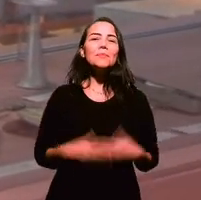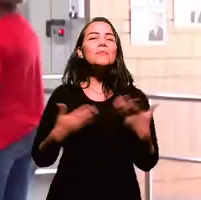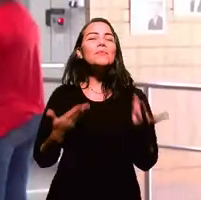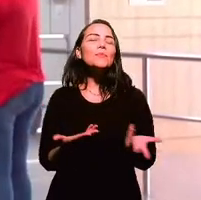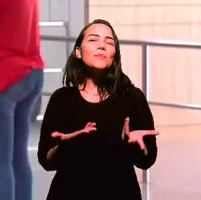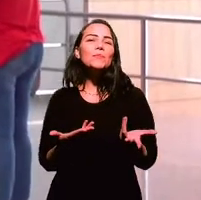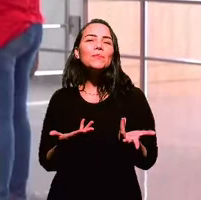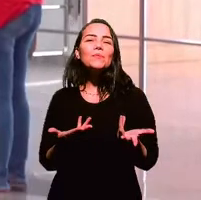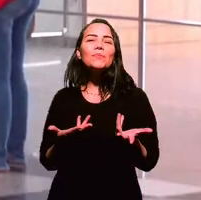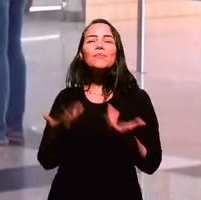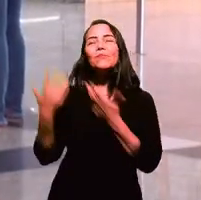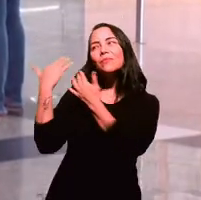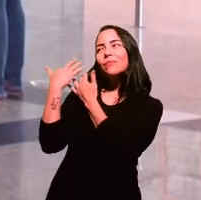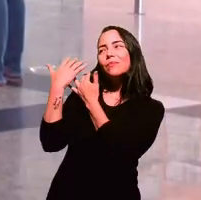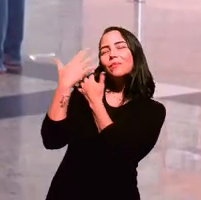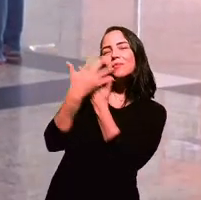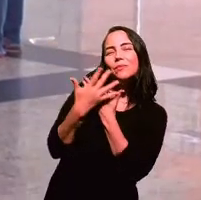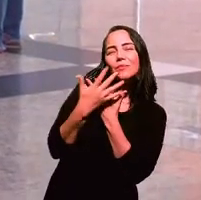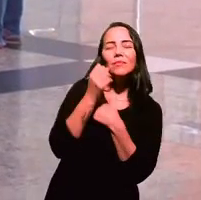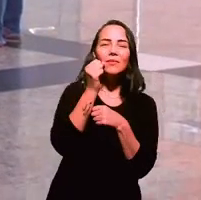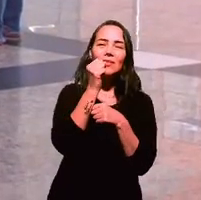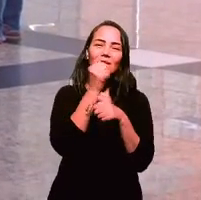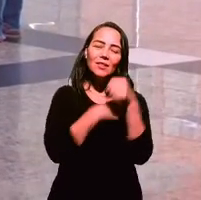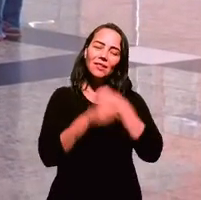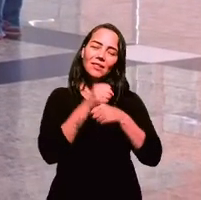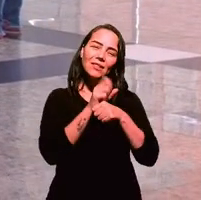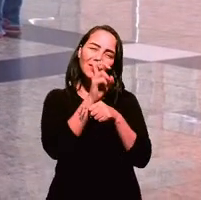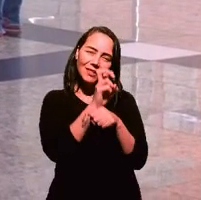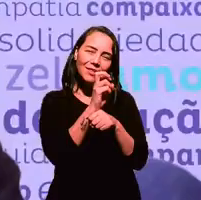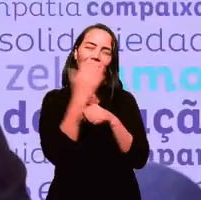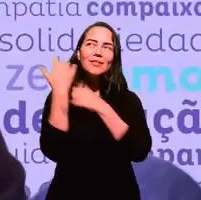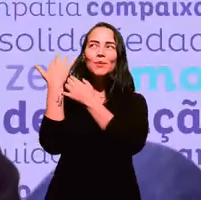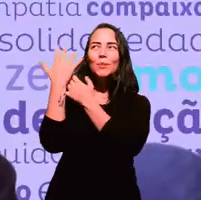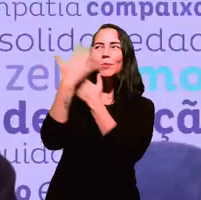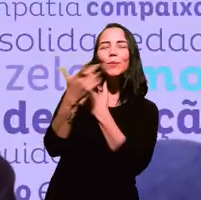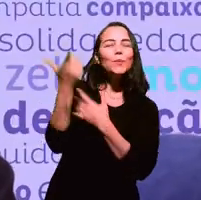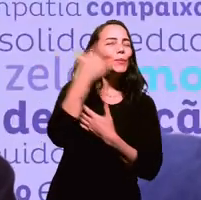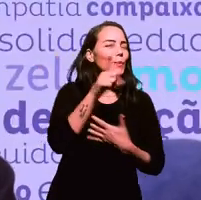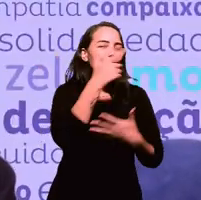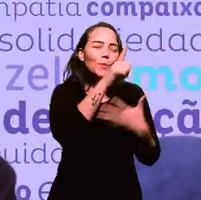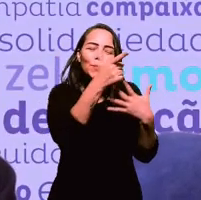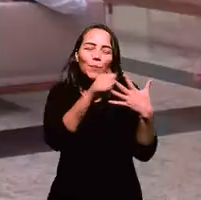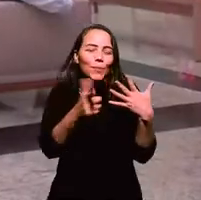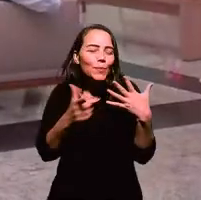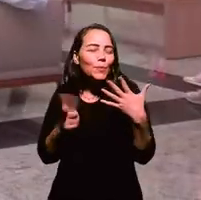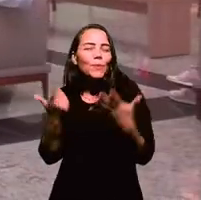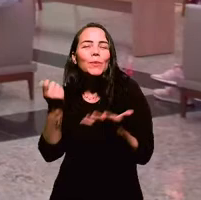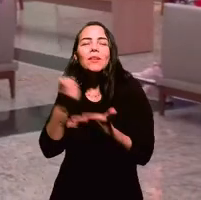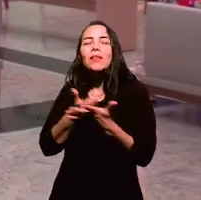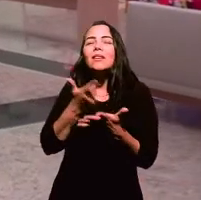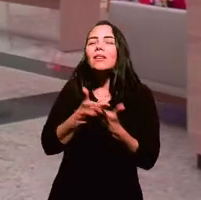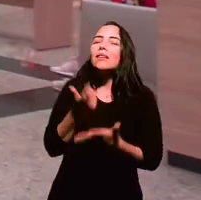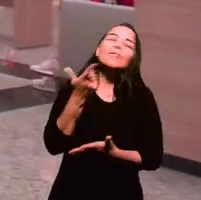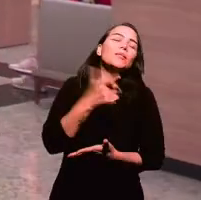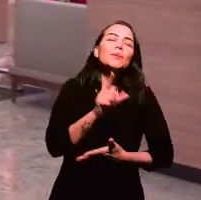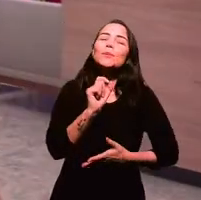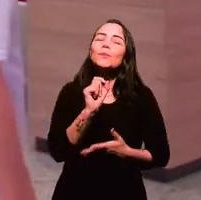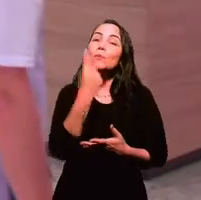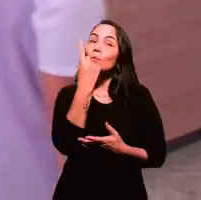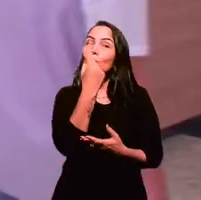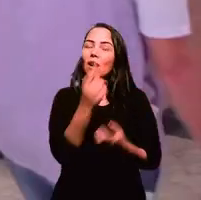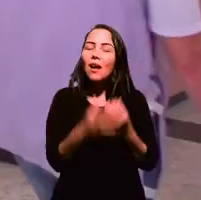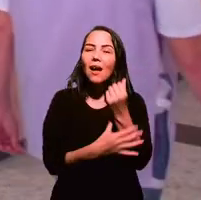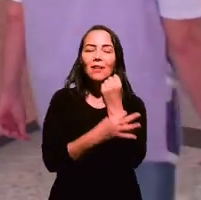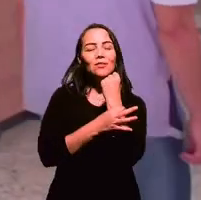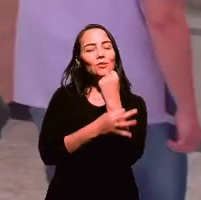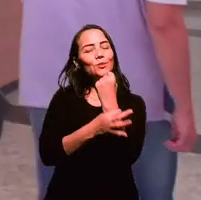Nessa jornada dos últimos 5 anos, aí, tivemos várias conquistas. Uma delas foi a certificação ONA, que é baseada na